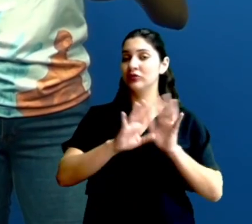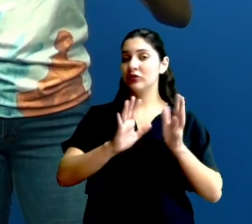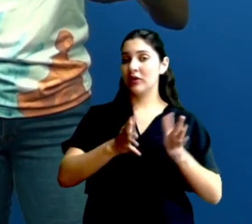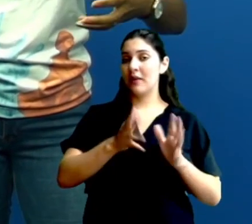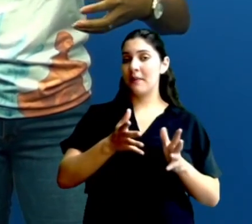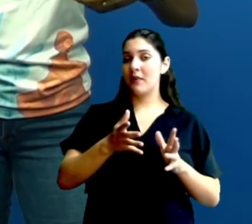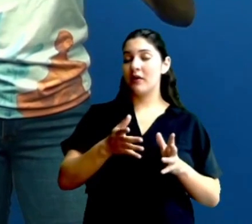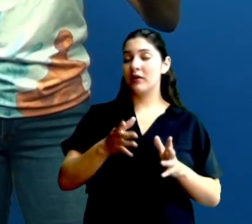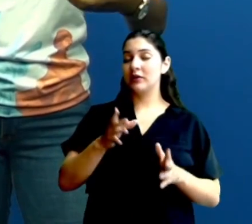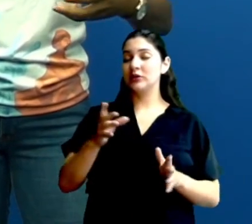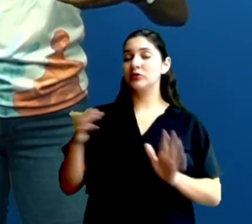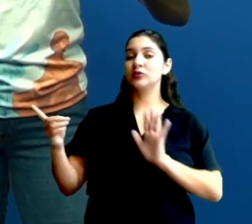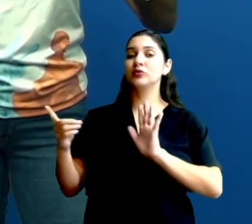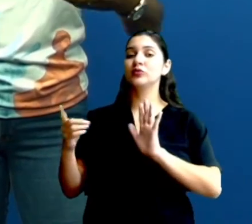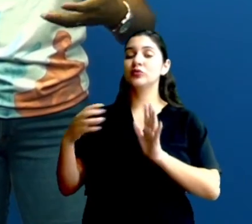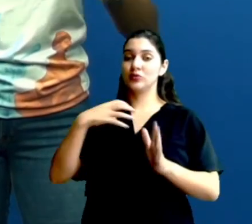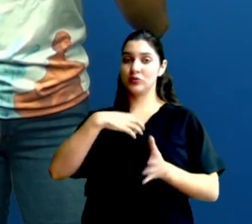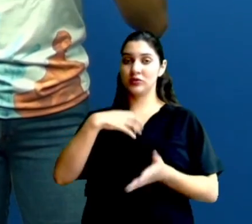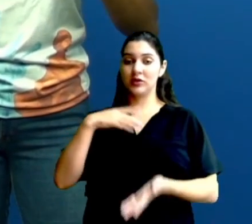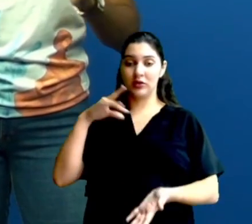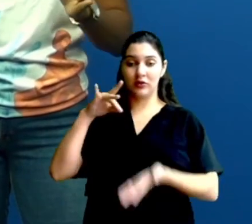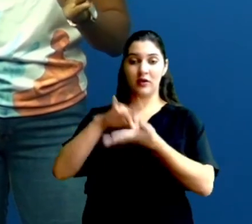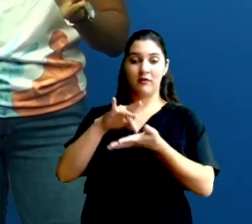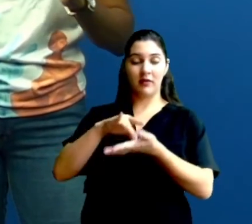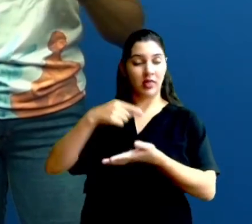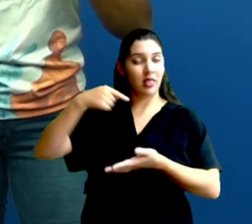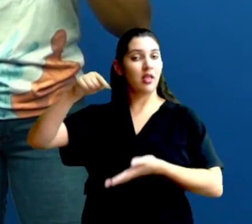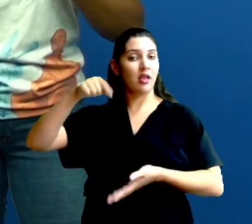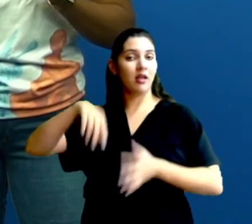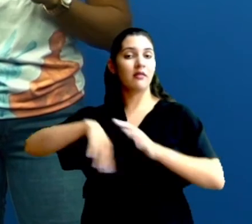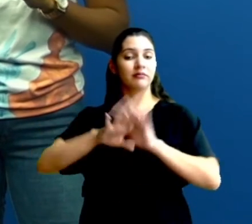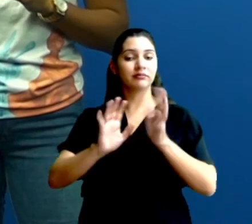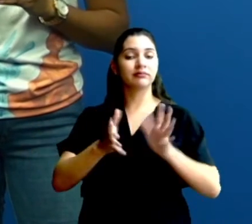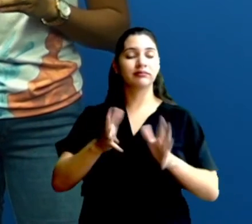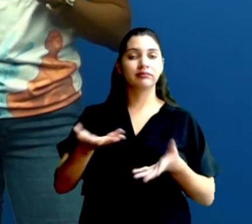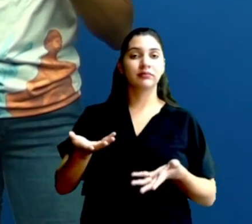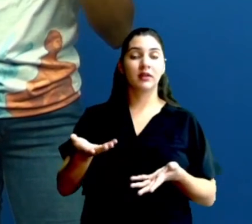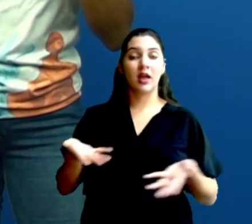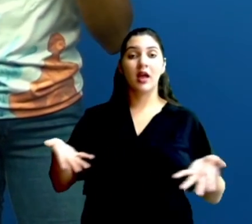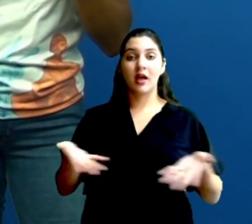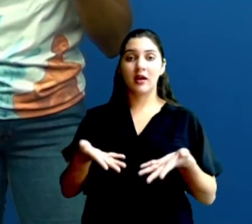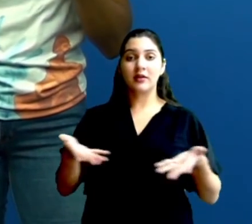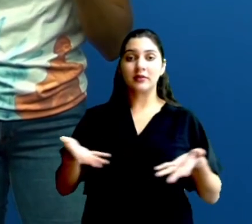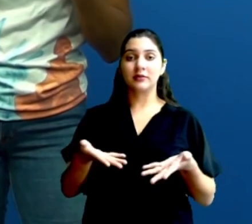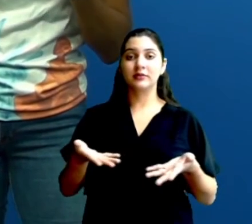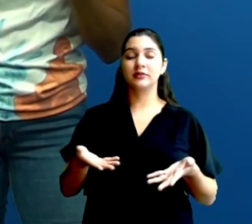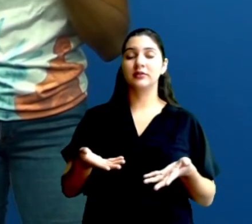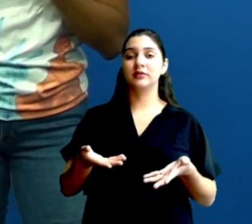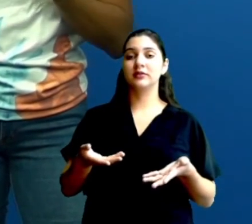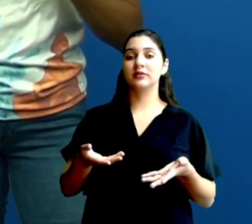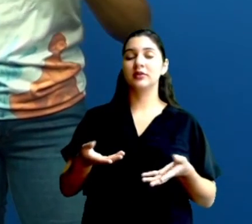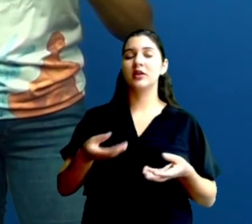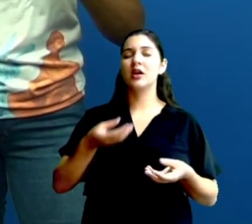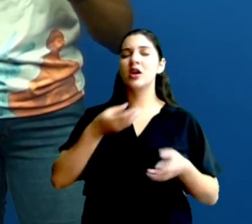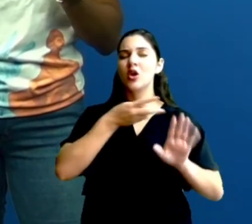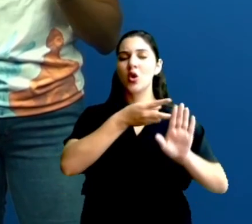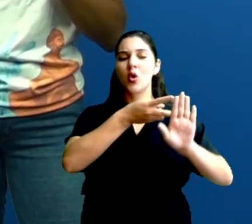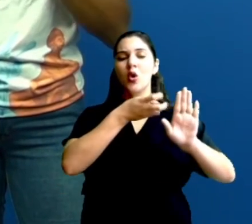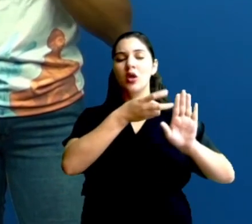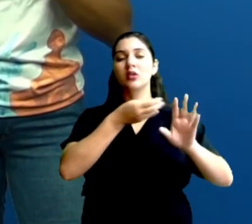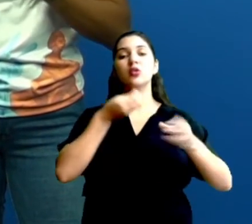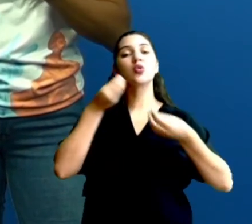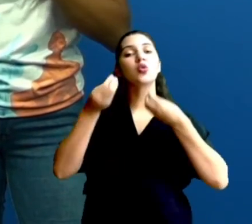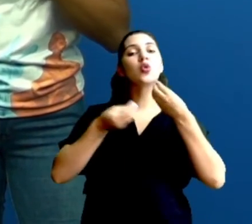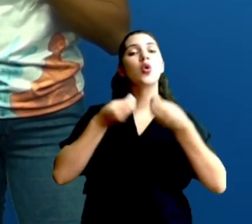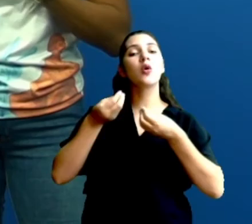bola no sentido real, de ir lá jogar futebol, jogar bola. Agora, conotação, como é que essa frase